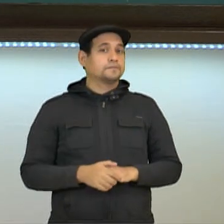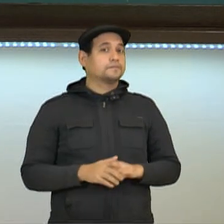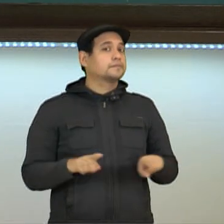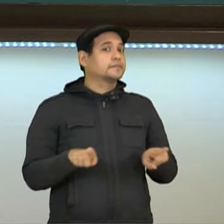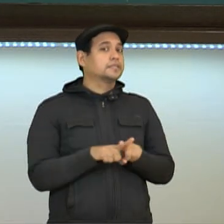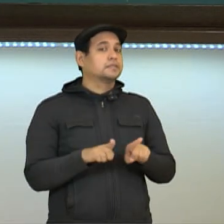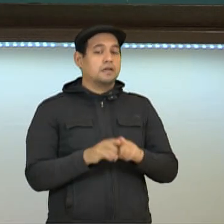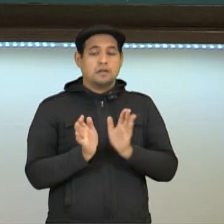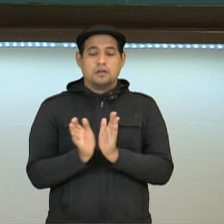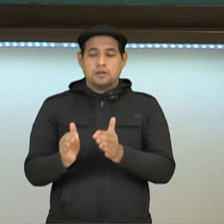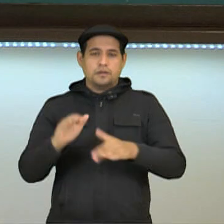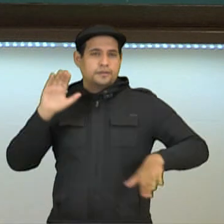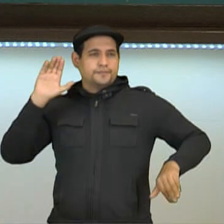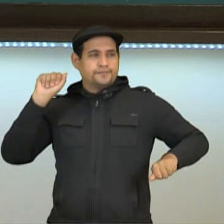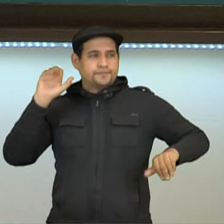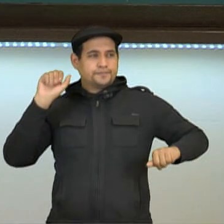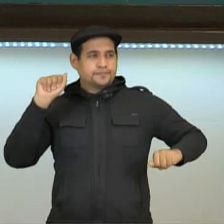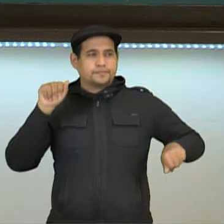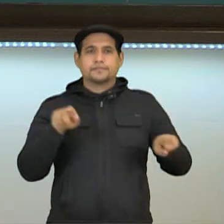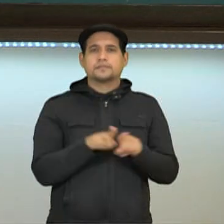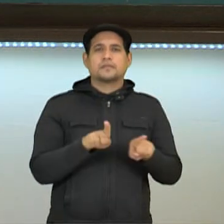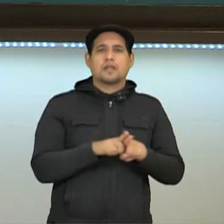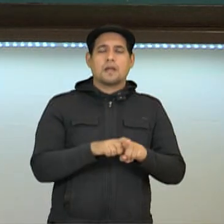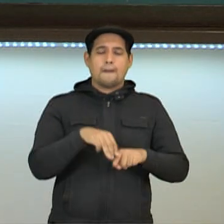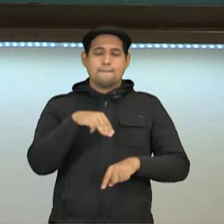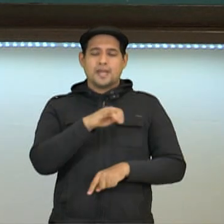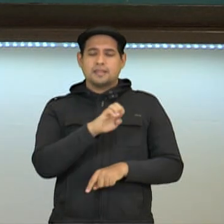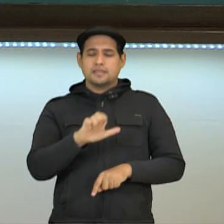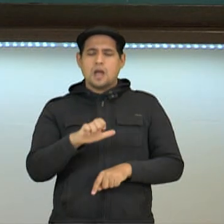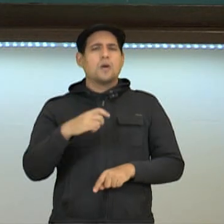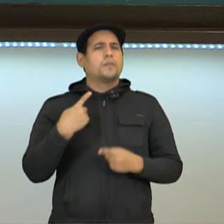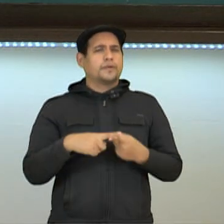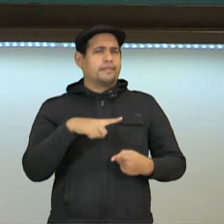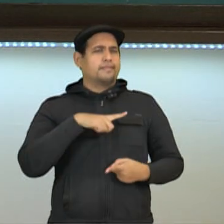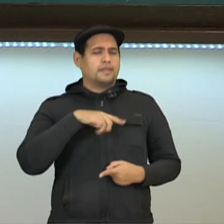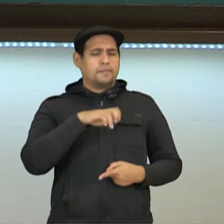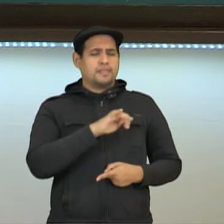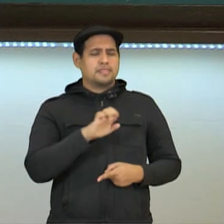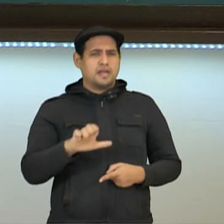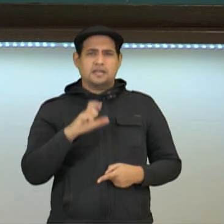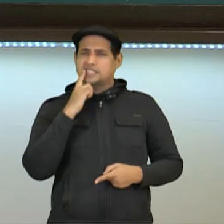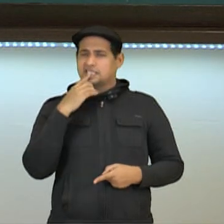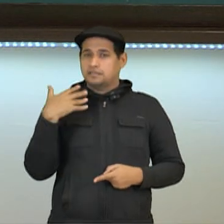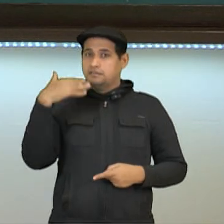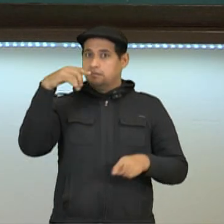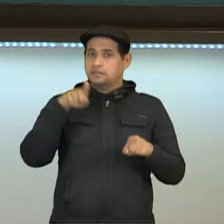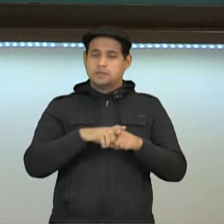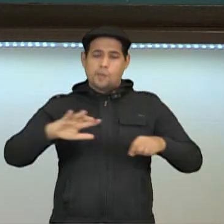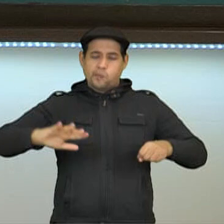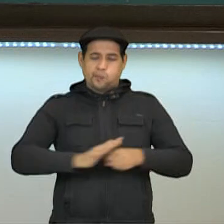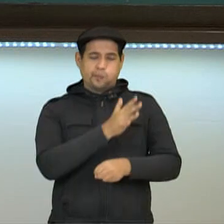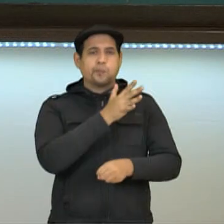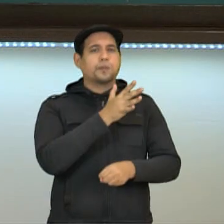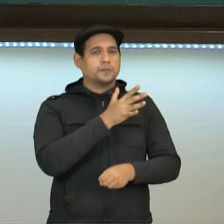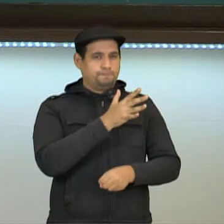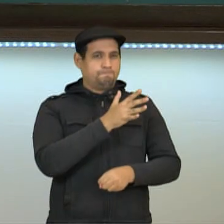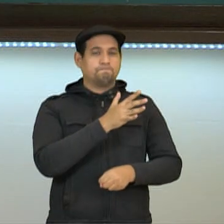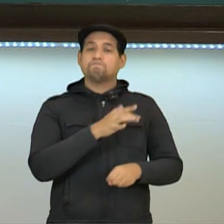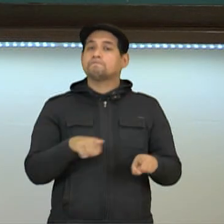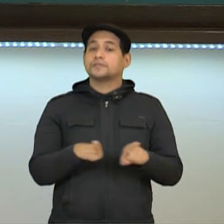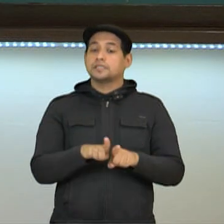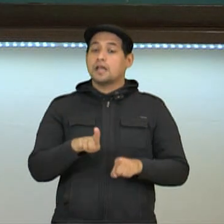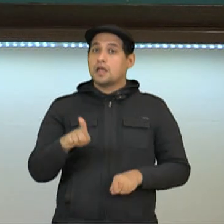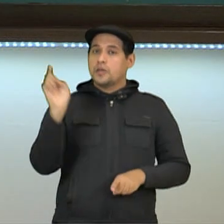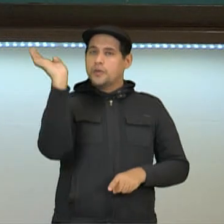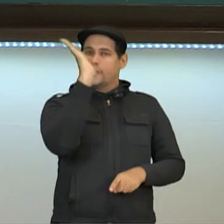As colônias espanholas, o metalismo, porque tinha metais preciosos em abundância, né? Aqui